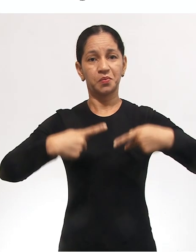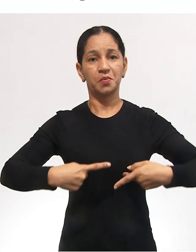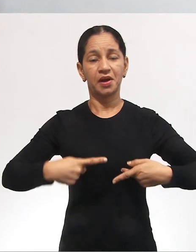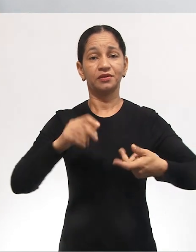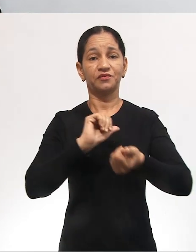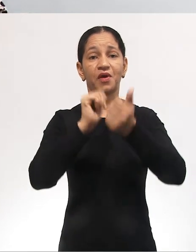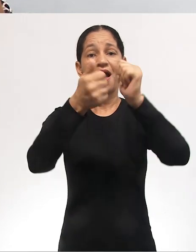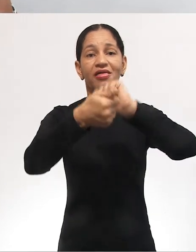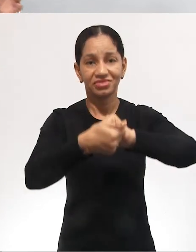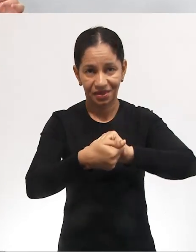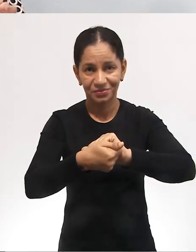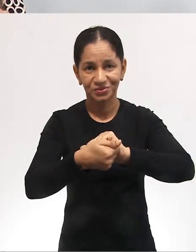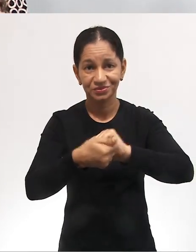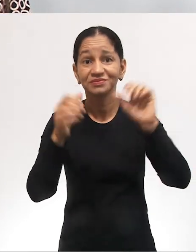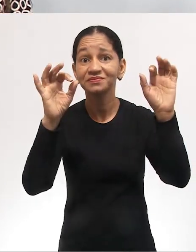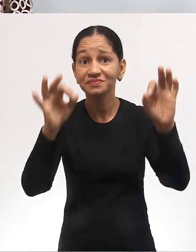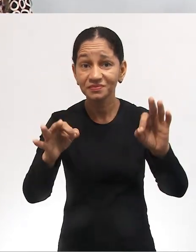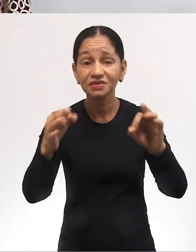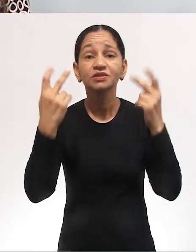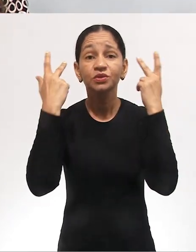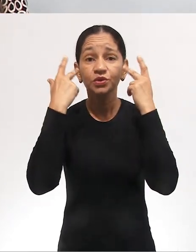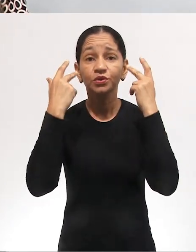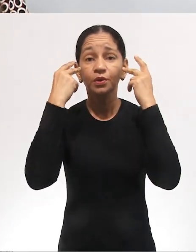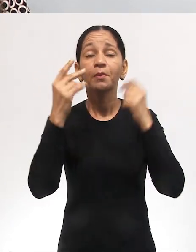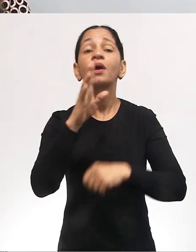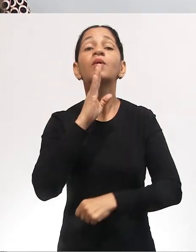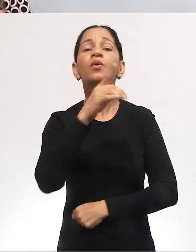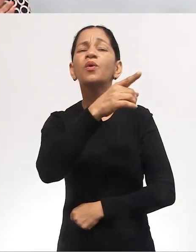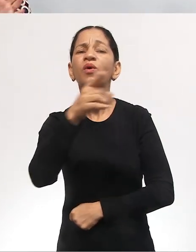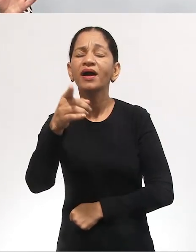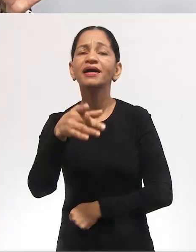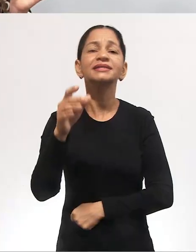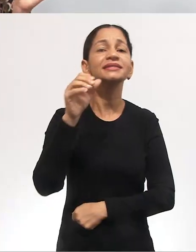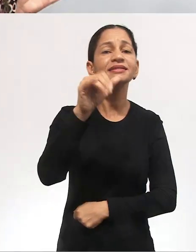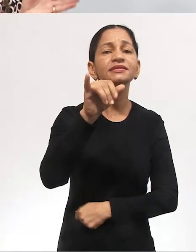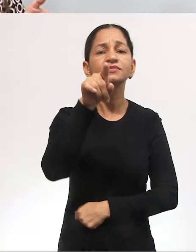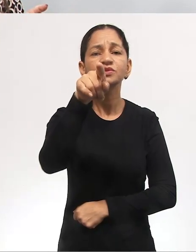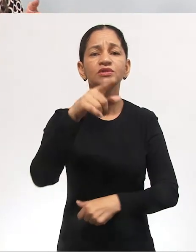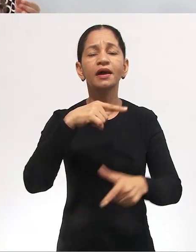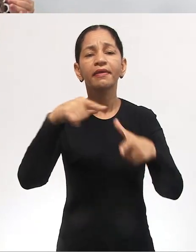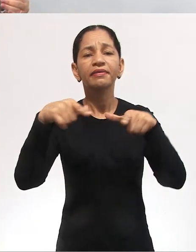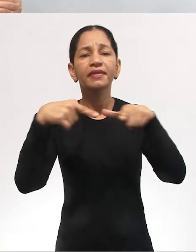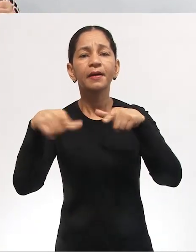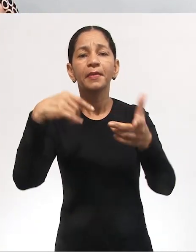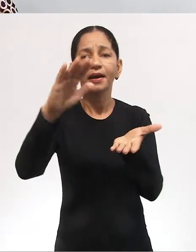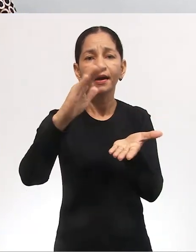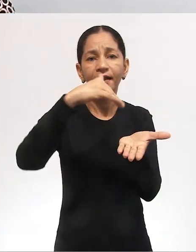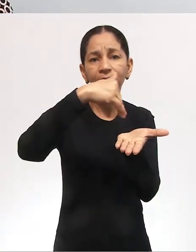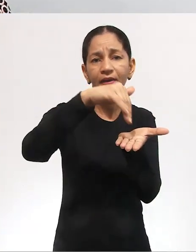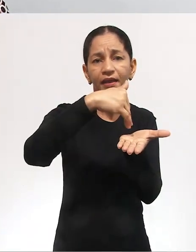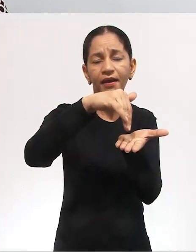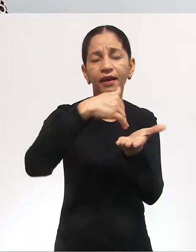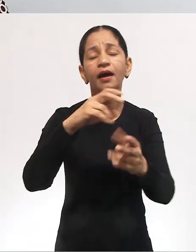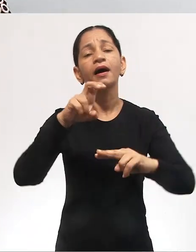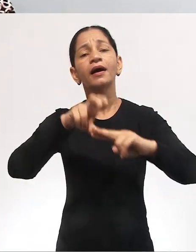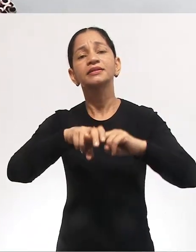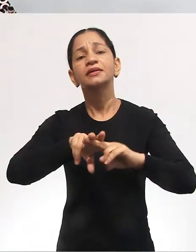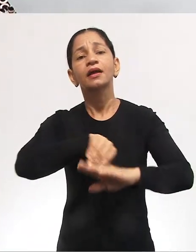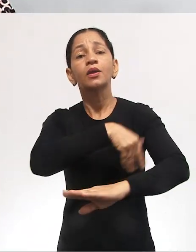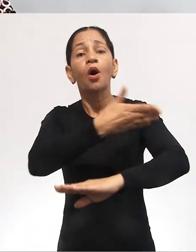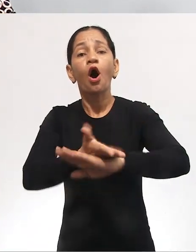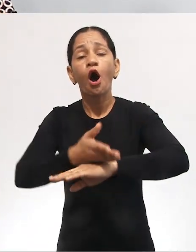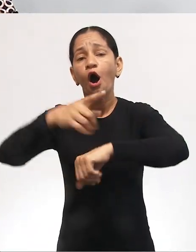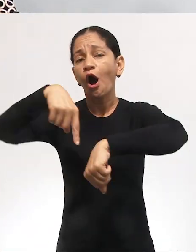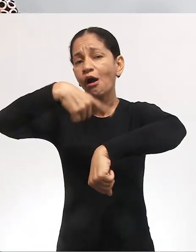né, cotidiano e que a maioria das pessoas conhecem. Se você trabalha em um escritório e fica muitas horas sentado, o ideal é que